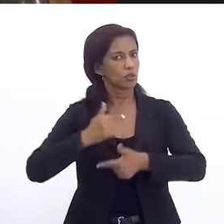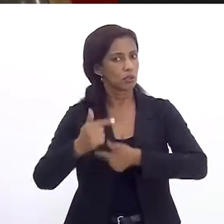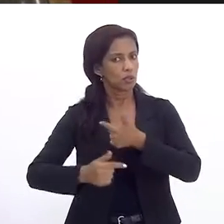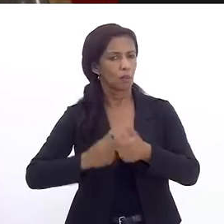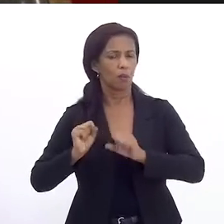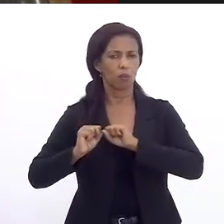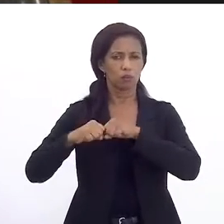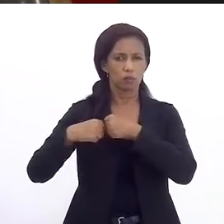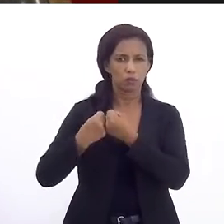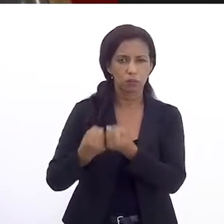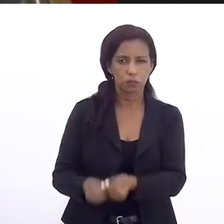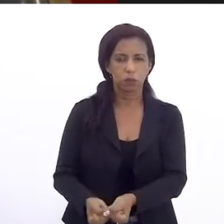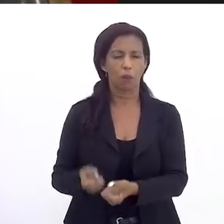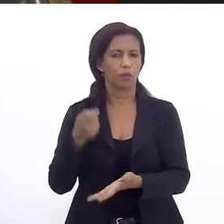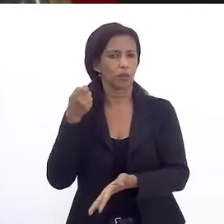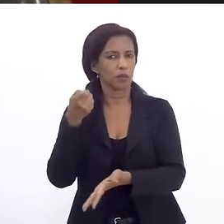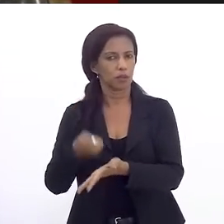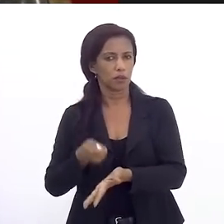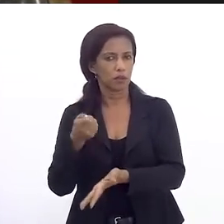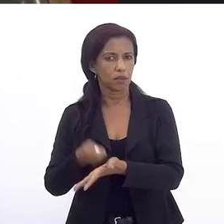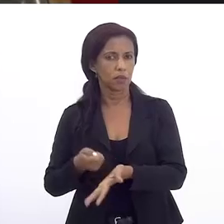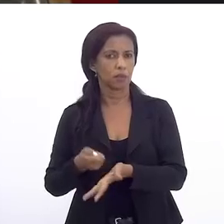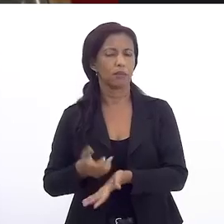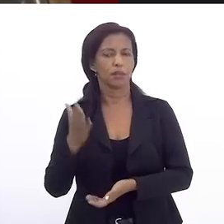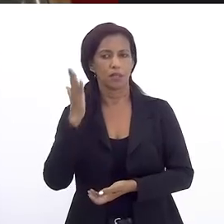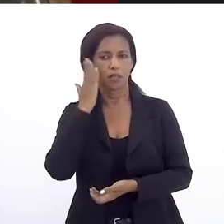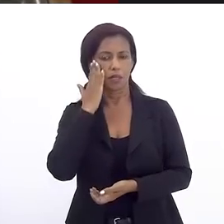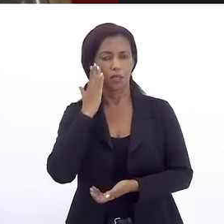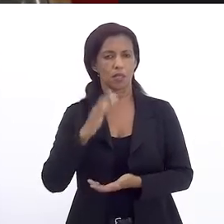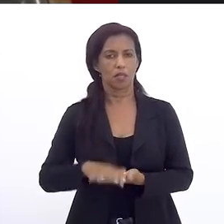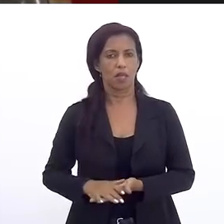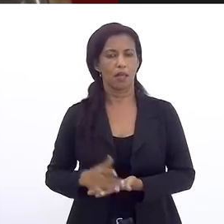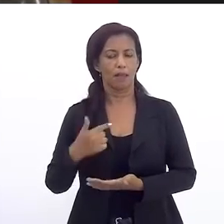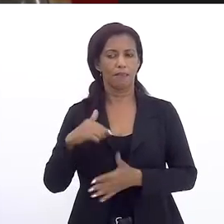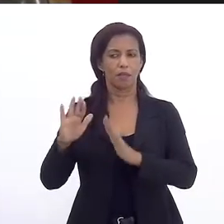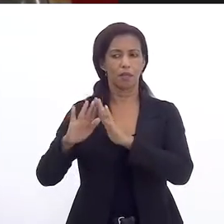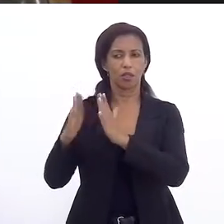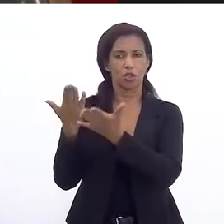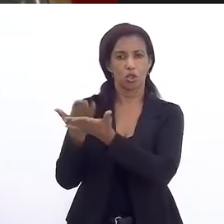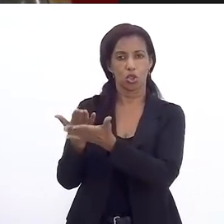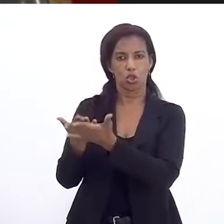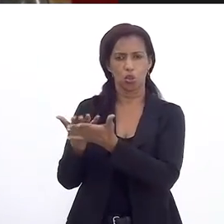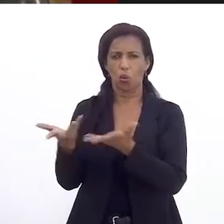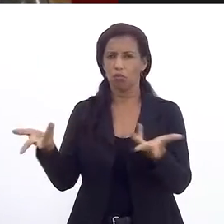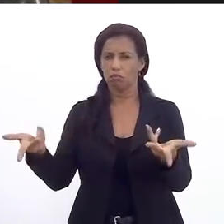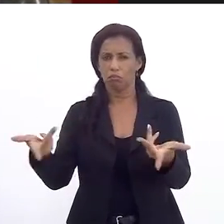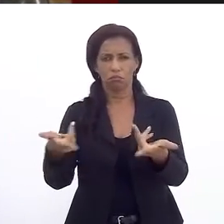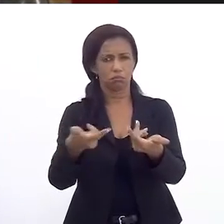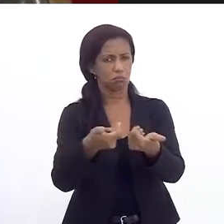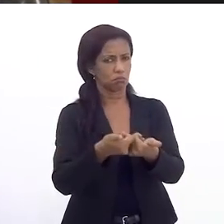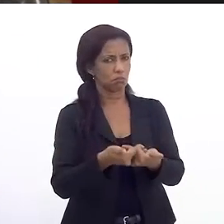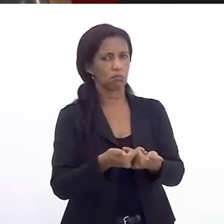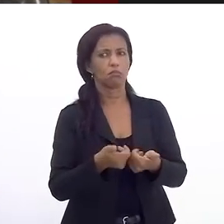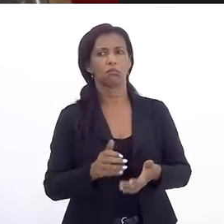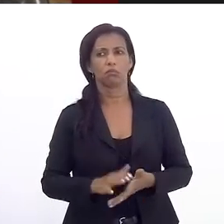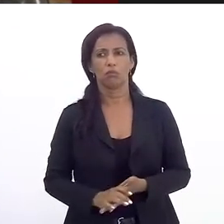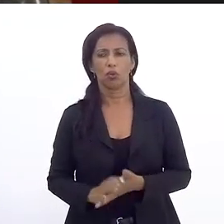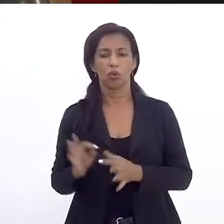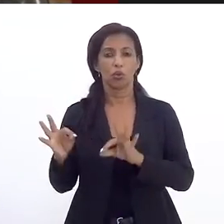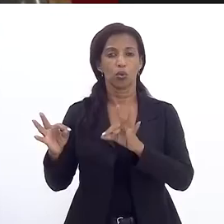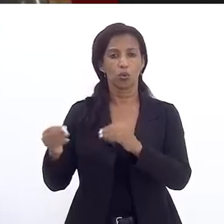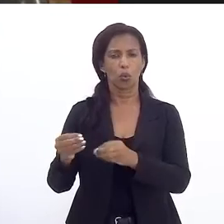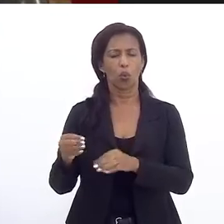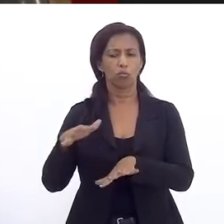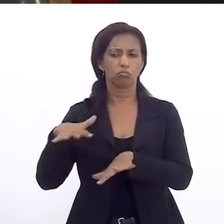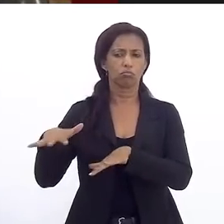recurso era muito menos, mas a gente trabalhava com muita garra, muita determinação, sabe?